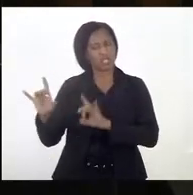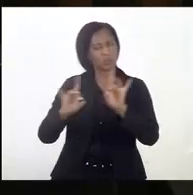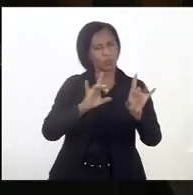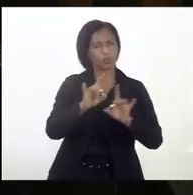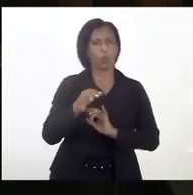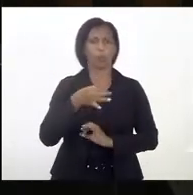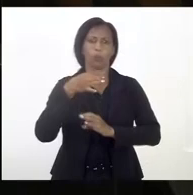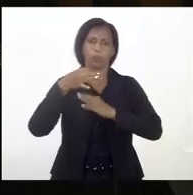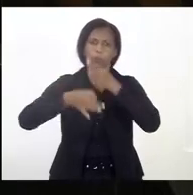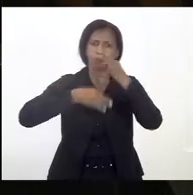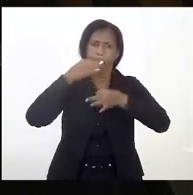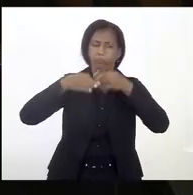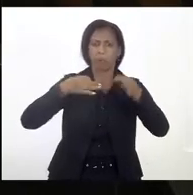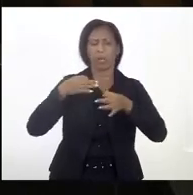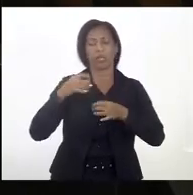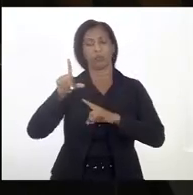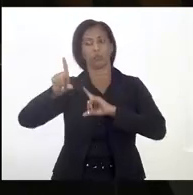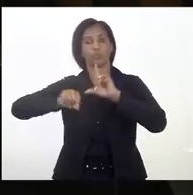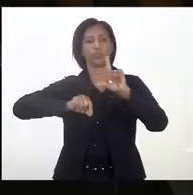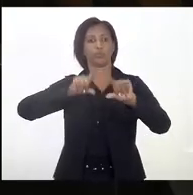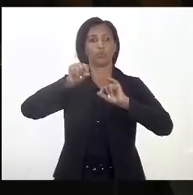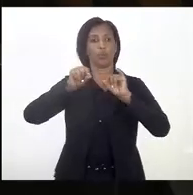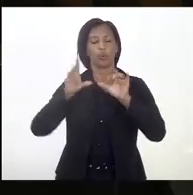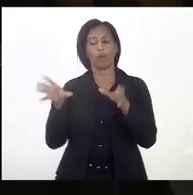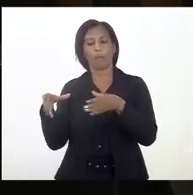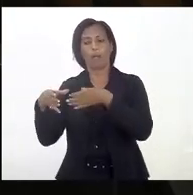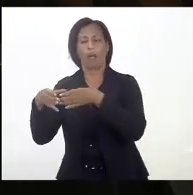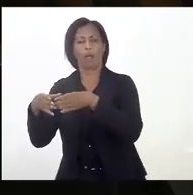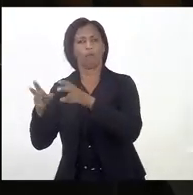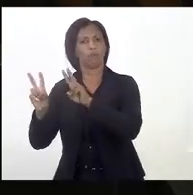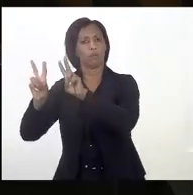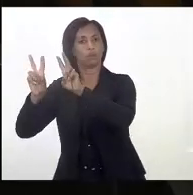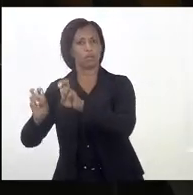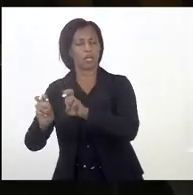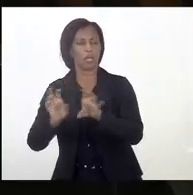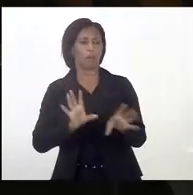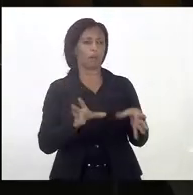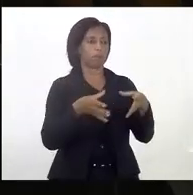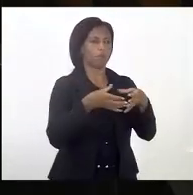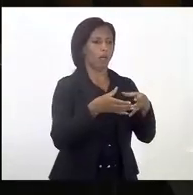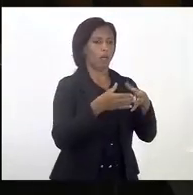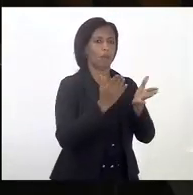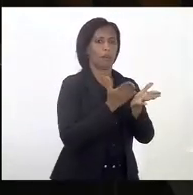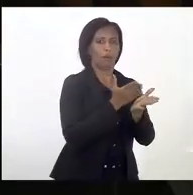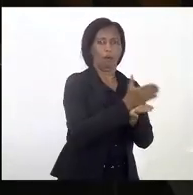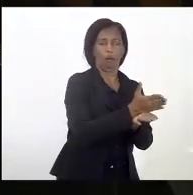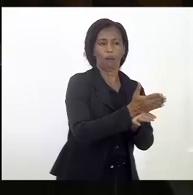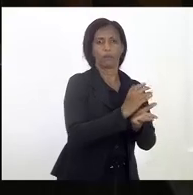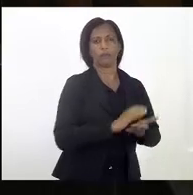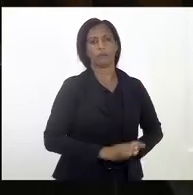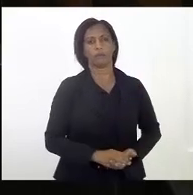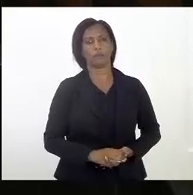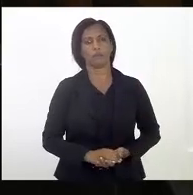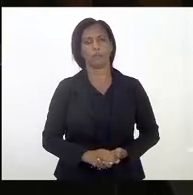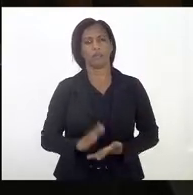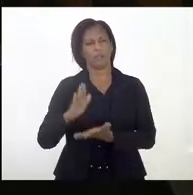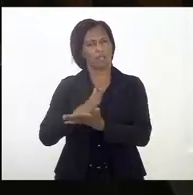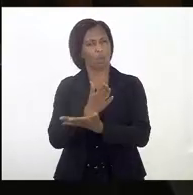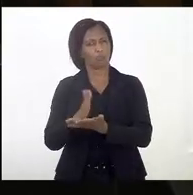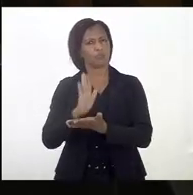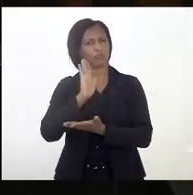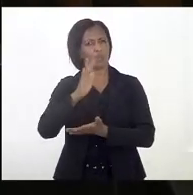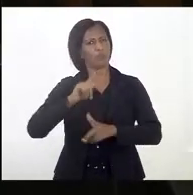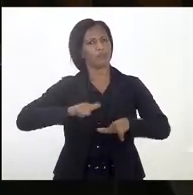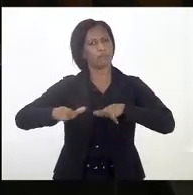o seu a sua preferência por uma determinada área temática ou Para uma determinada carreira e alguns